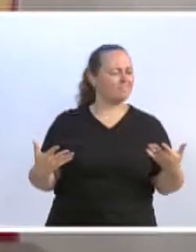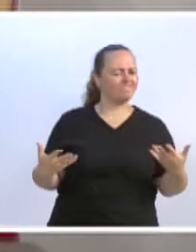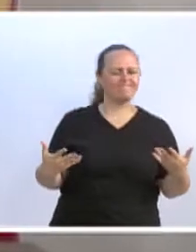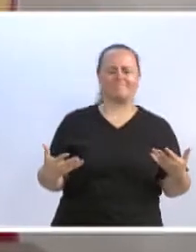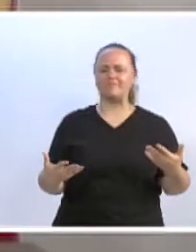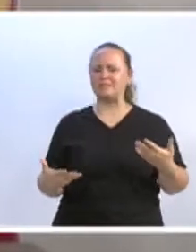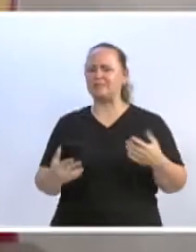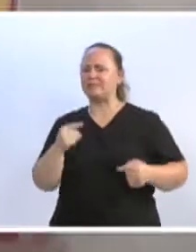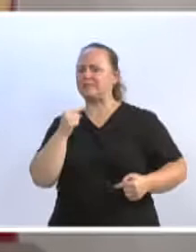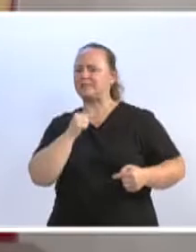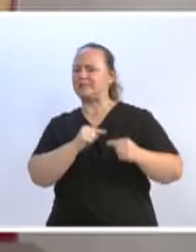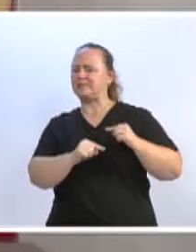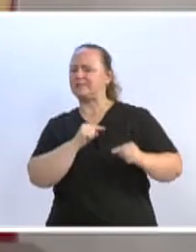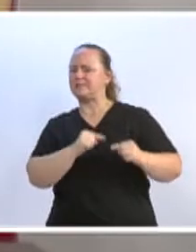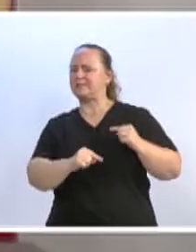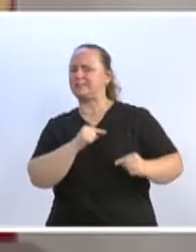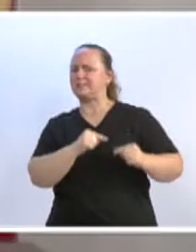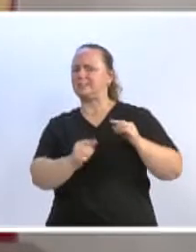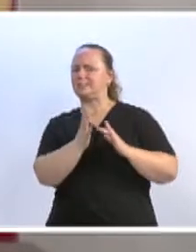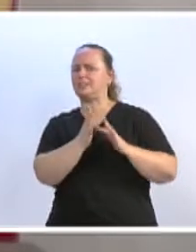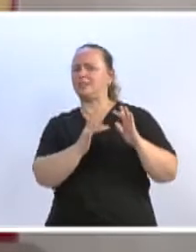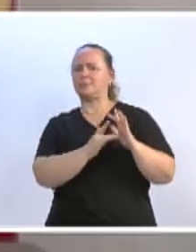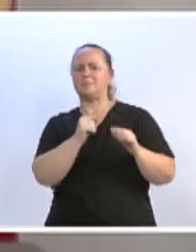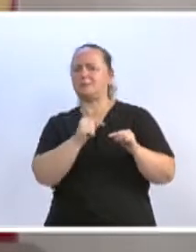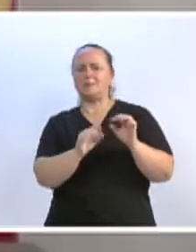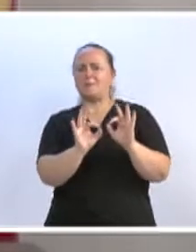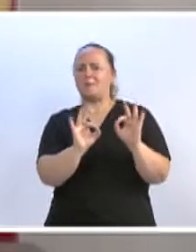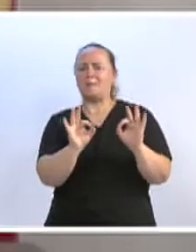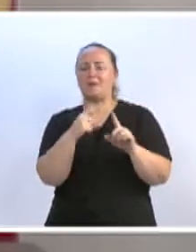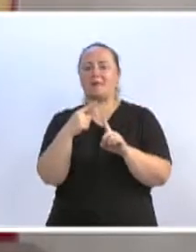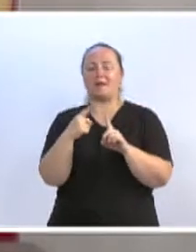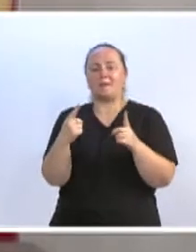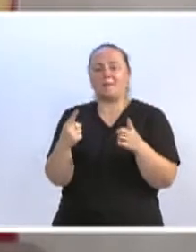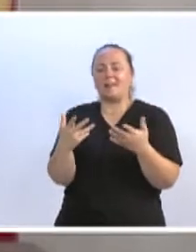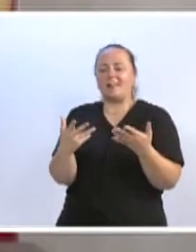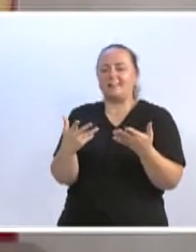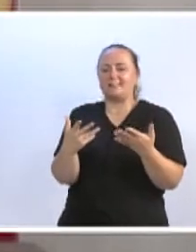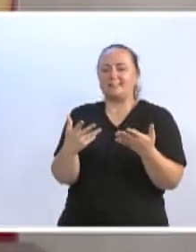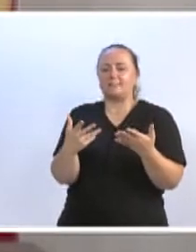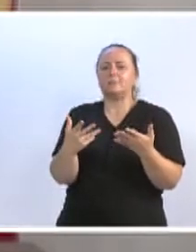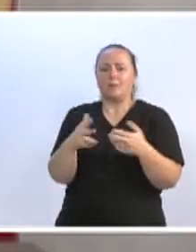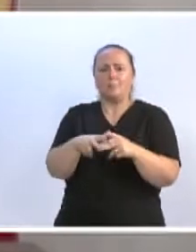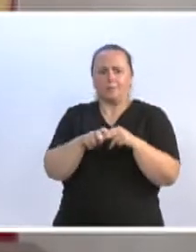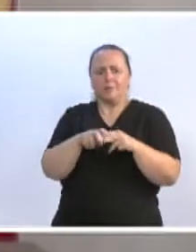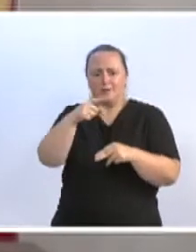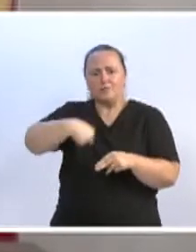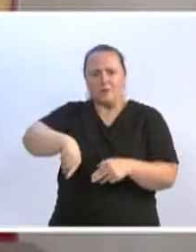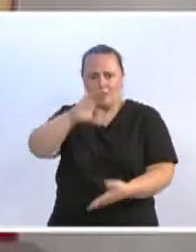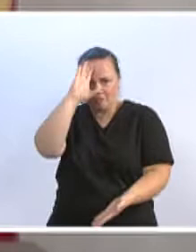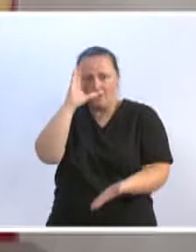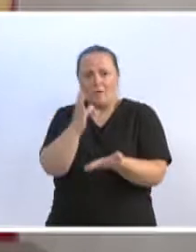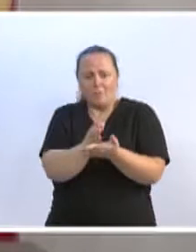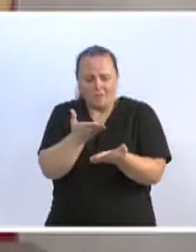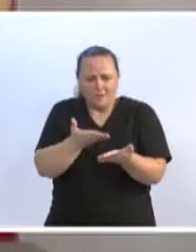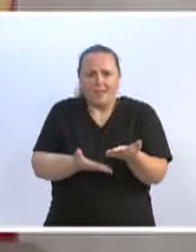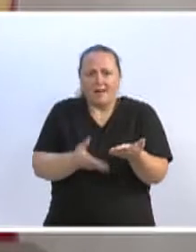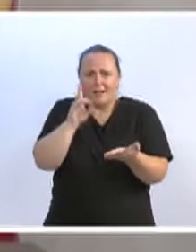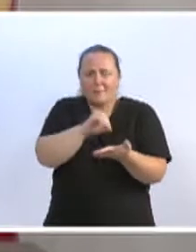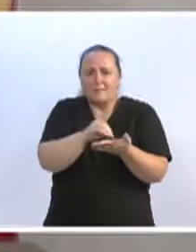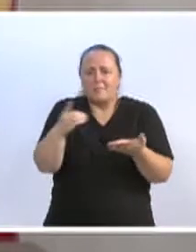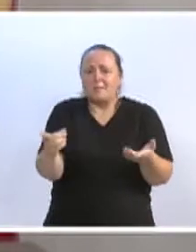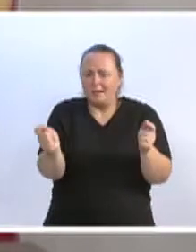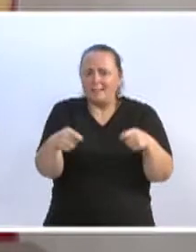completamente distorcidas sobre a pessoa do Senhor Jesus. Então, é digno de confiança, sim, nós procurarmos fazer um exame